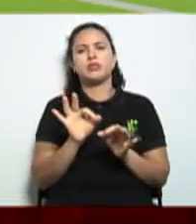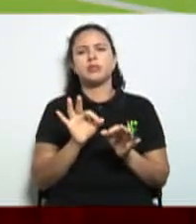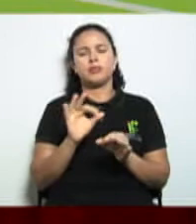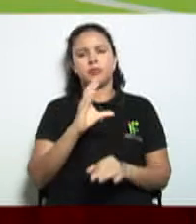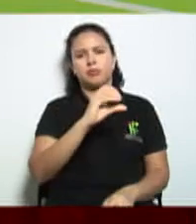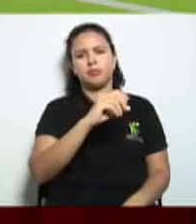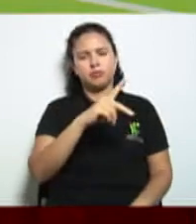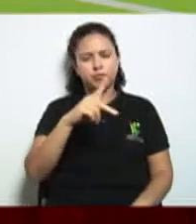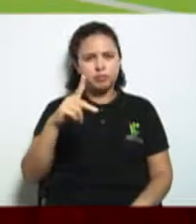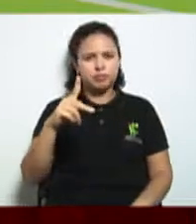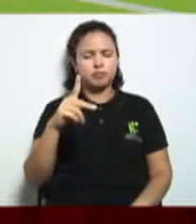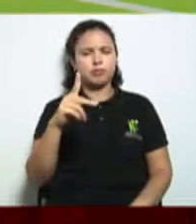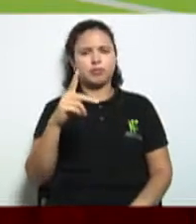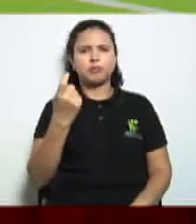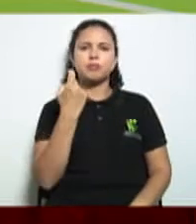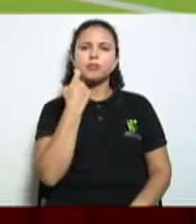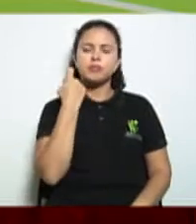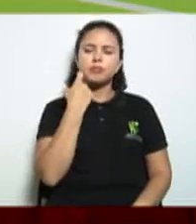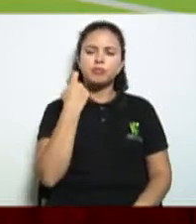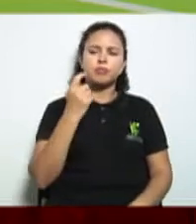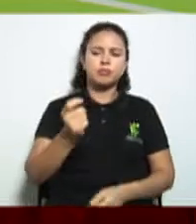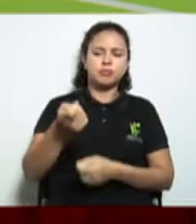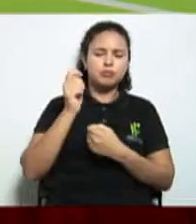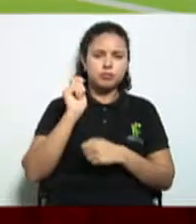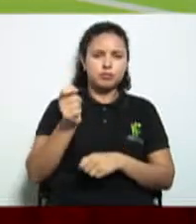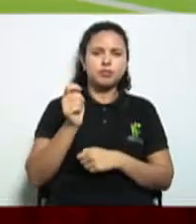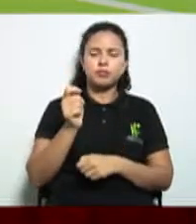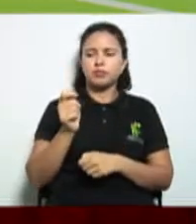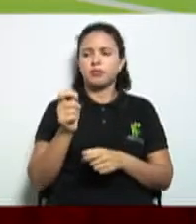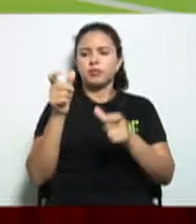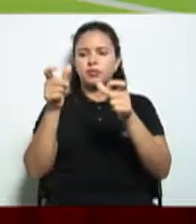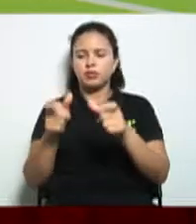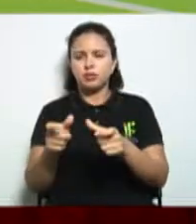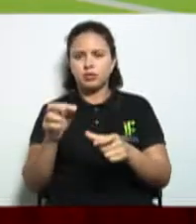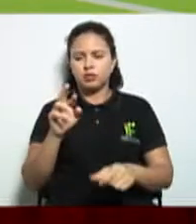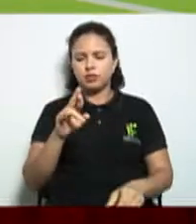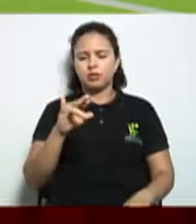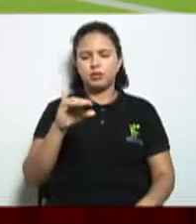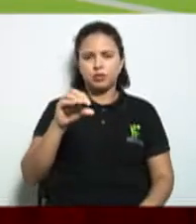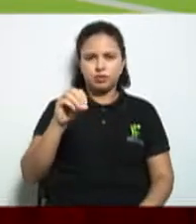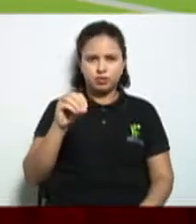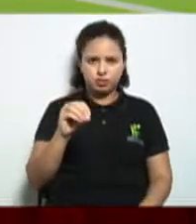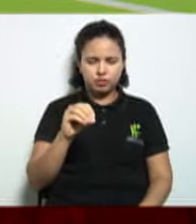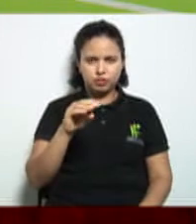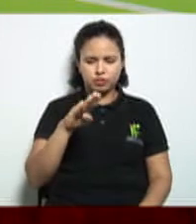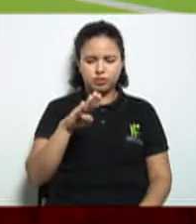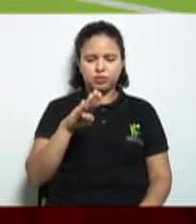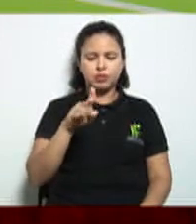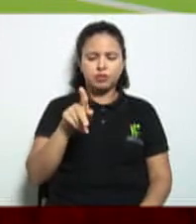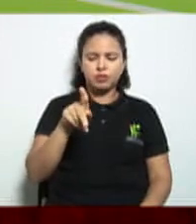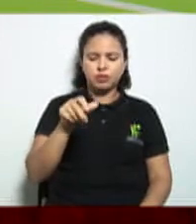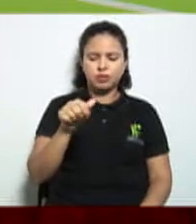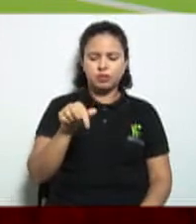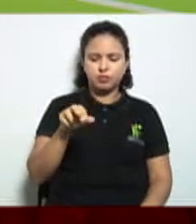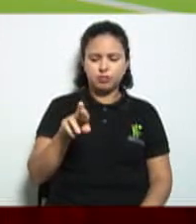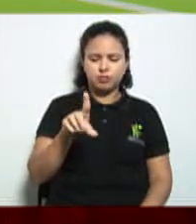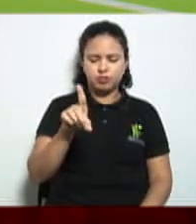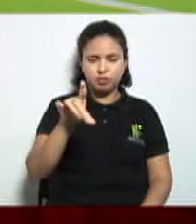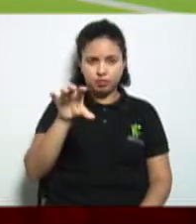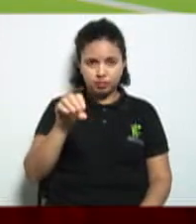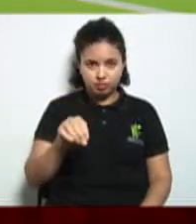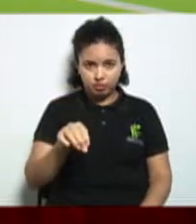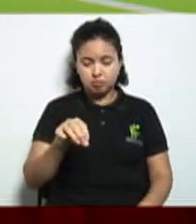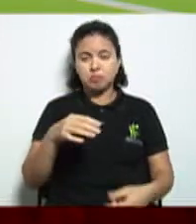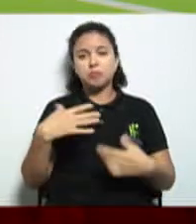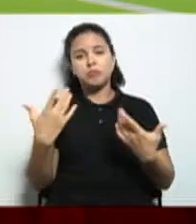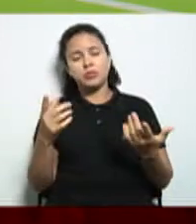Rio Pardo? É viável uma cooperativa de piscicultura em Rio Pardo? Então,